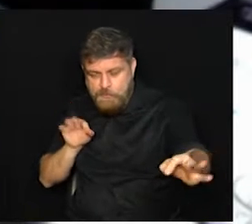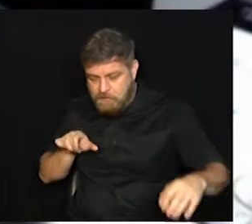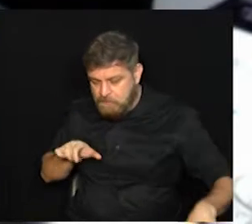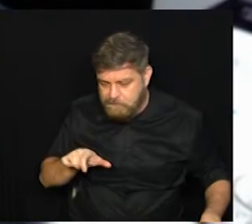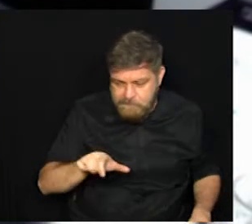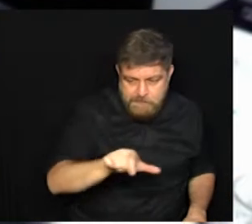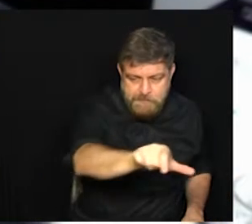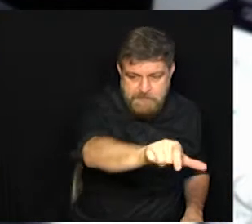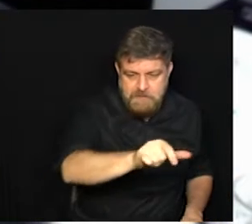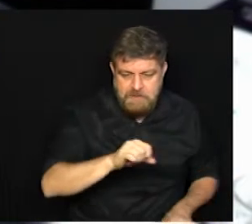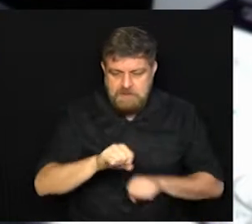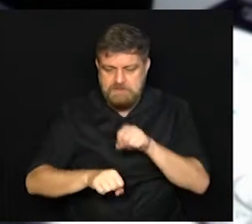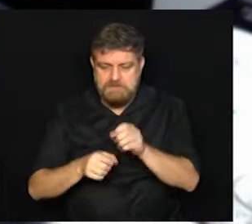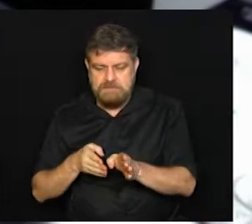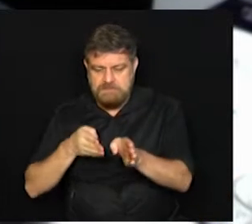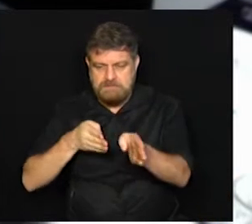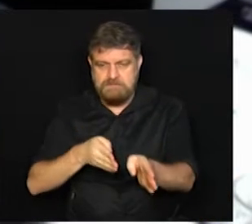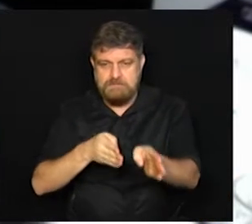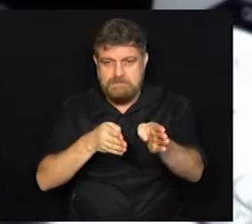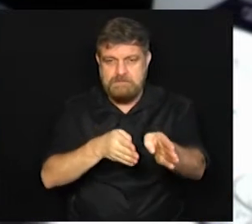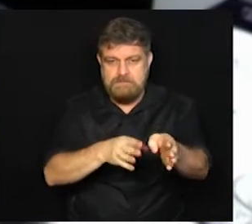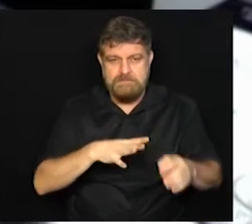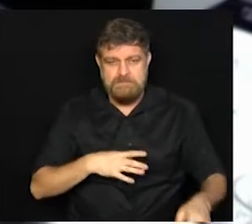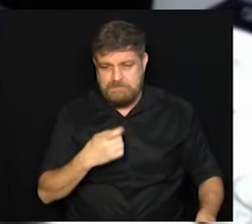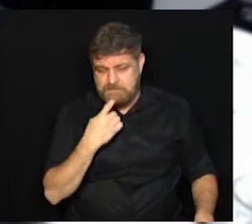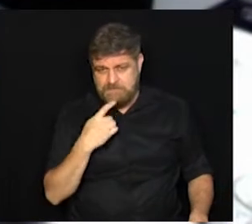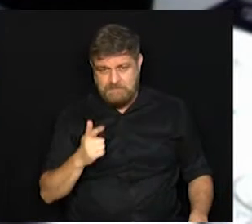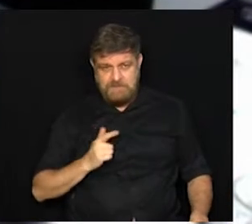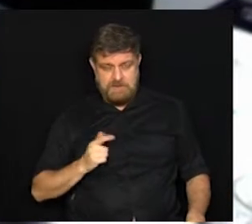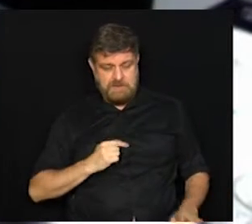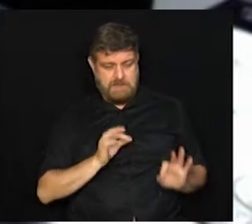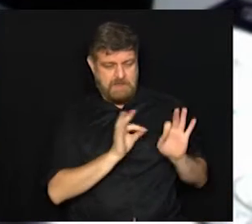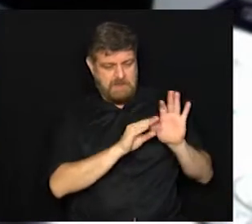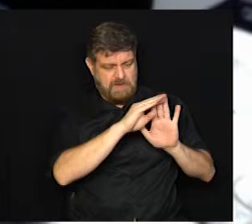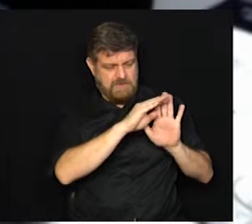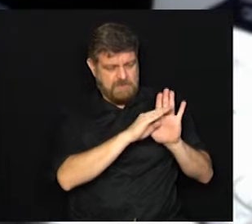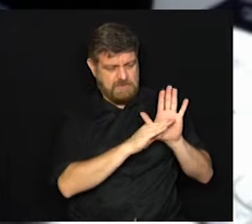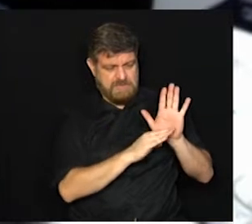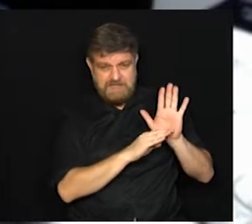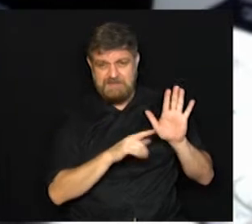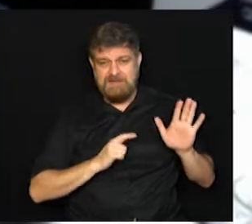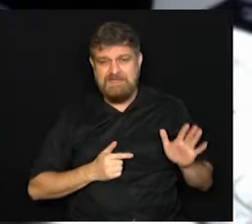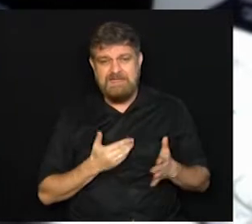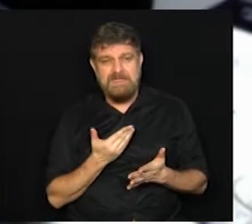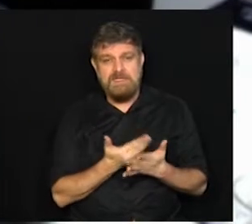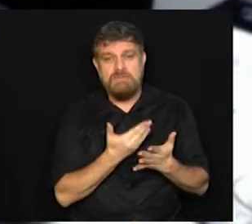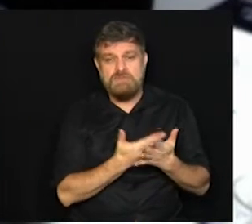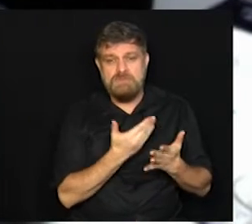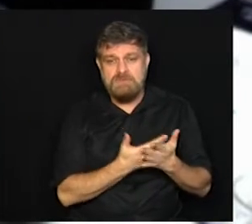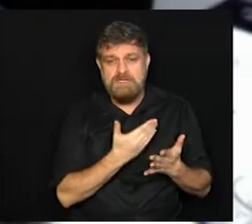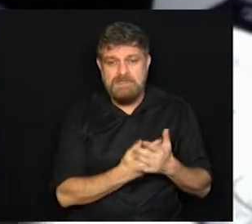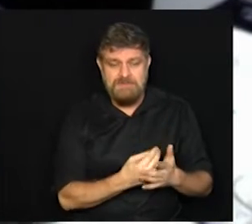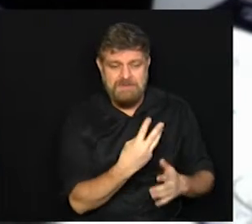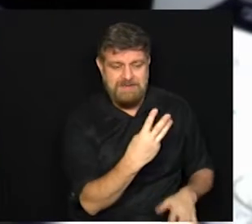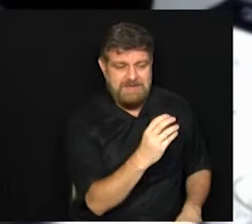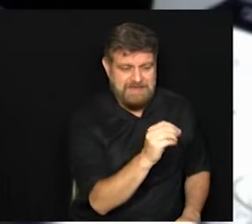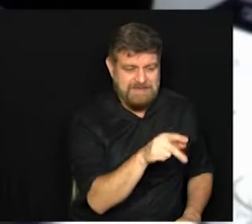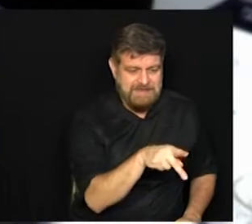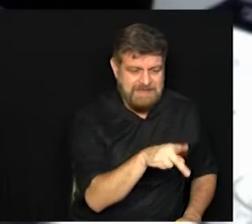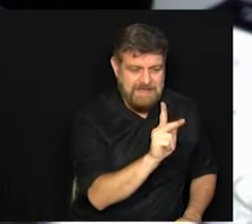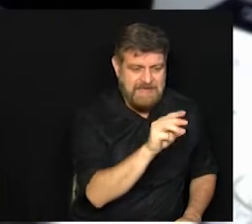Campinas. Estamos em projeto, em estudo, mais de 30 quilômetros, sendo que desses